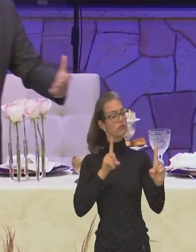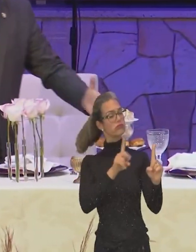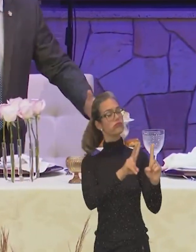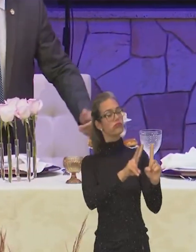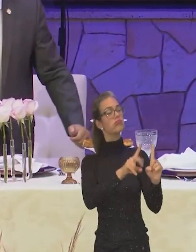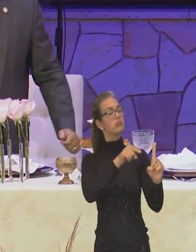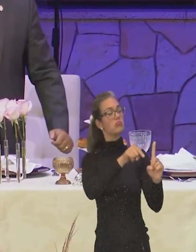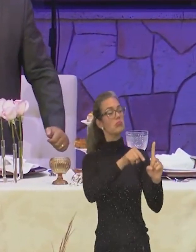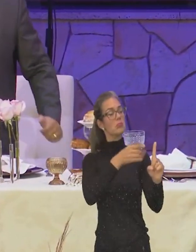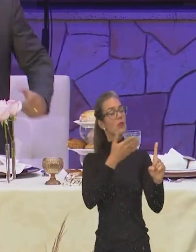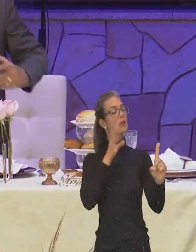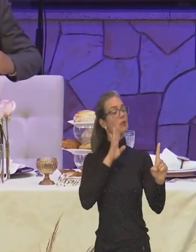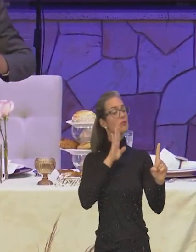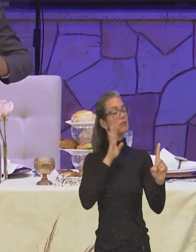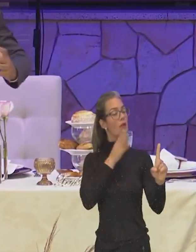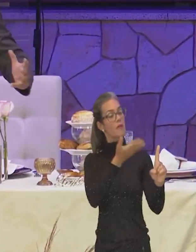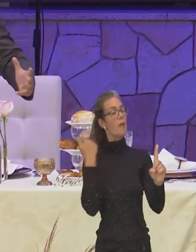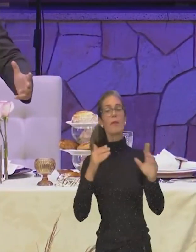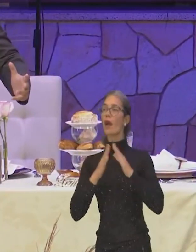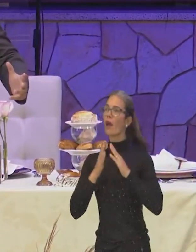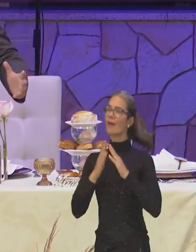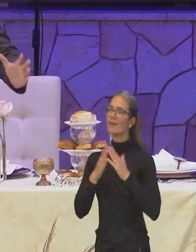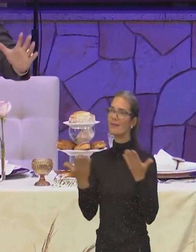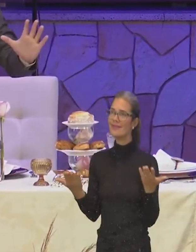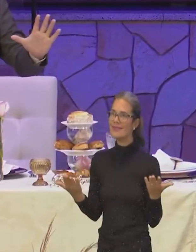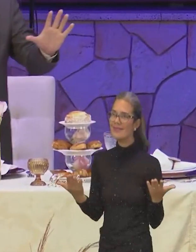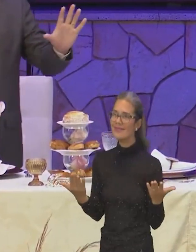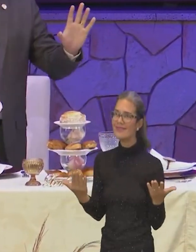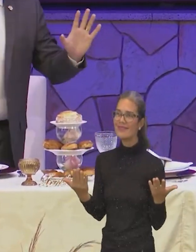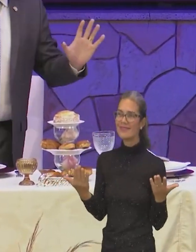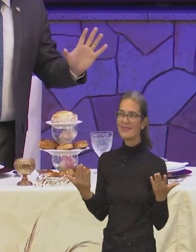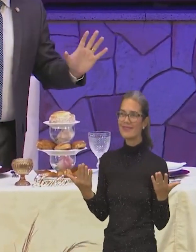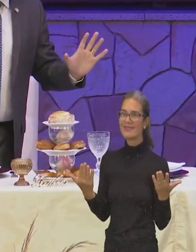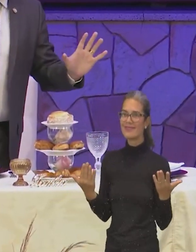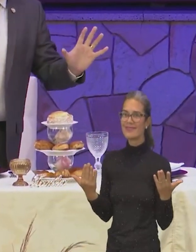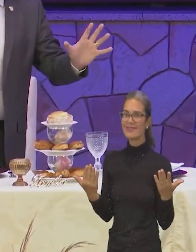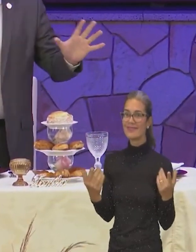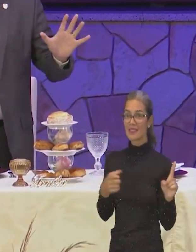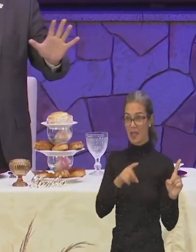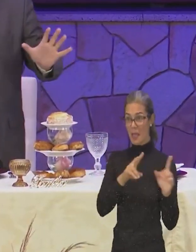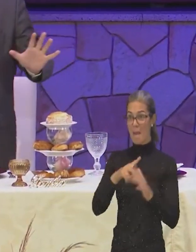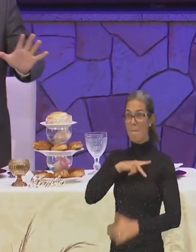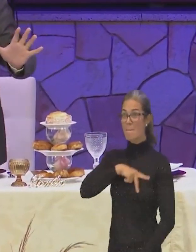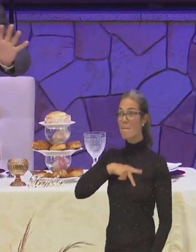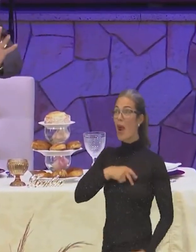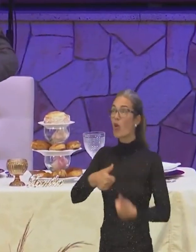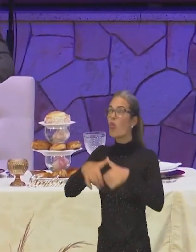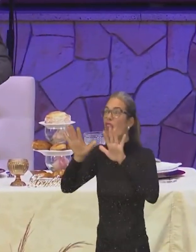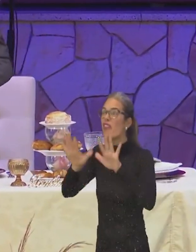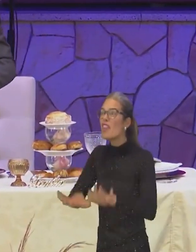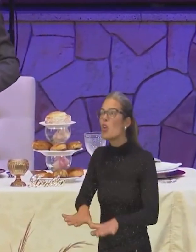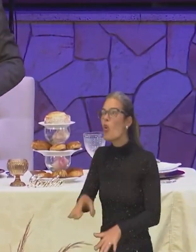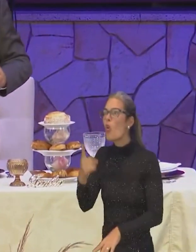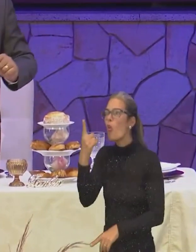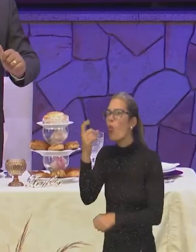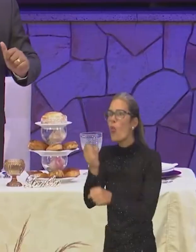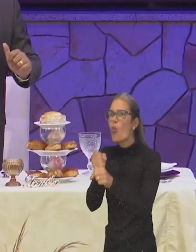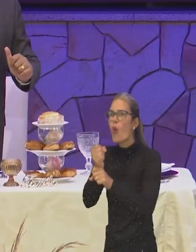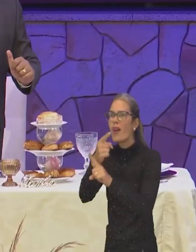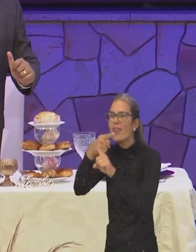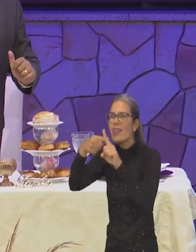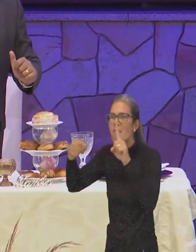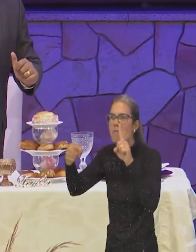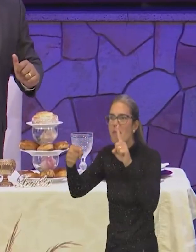à mesa, dentro de casa. A Bíblia diz que foram 18 meses, mais ou menos ali 1 ano e meio